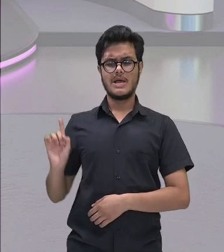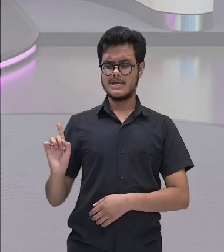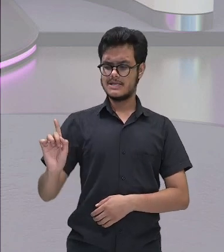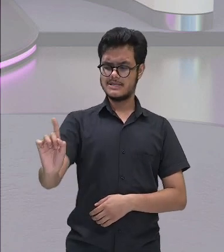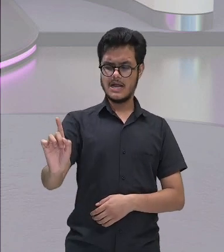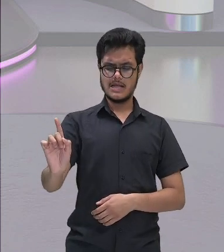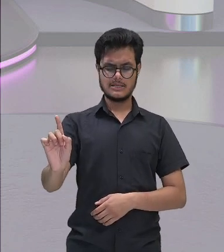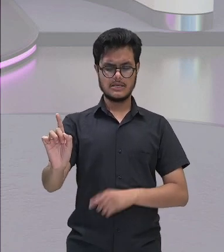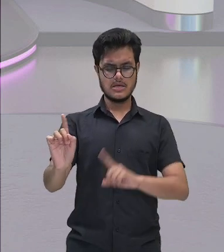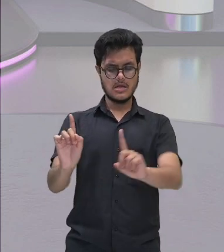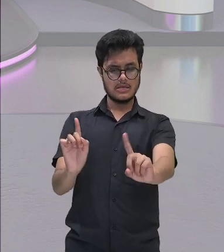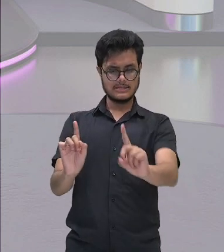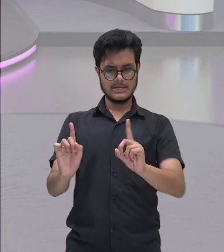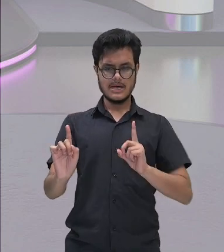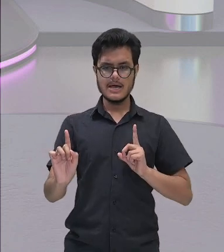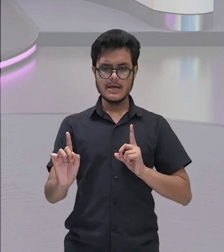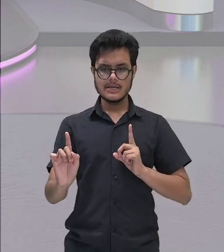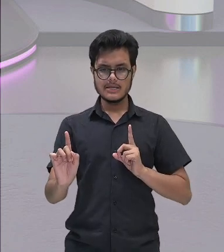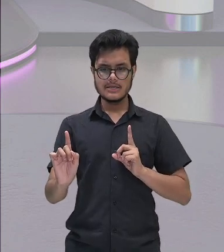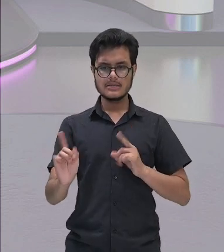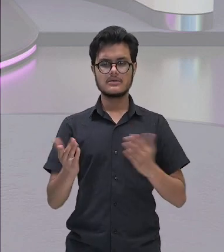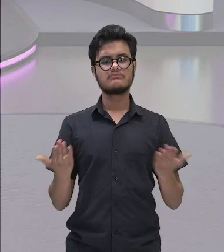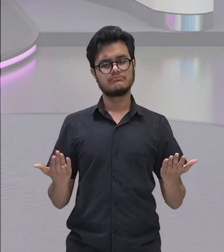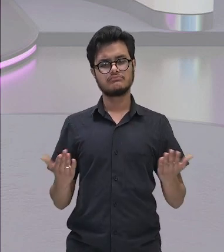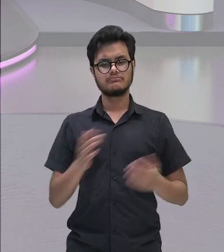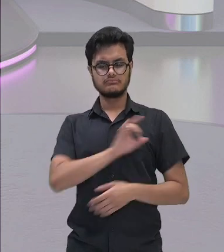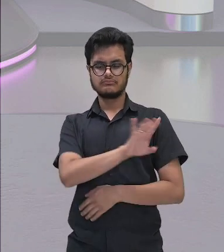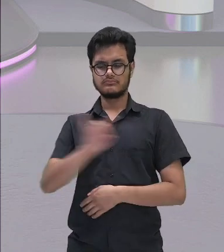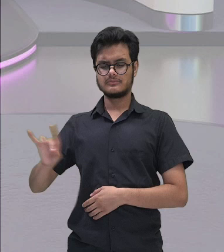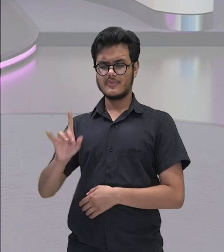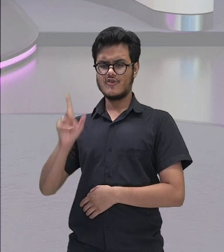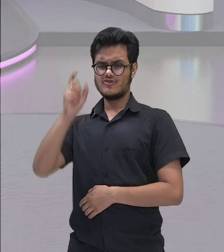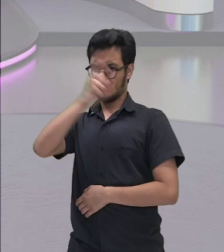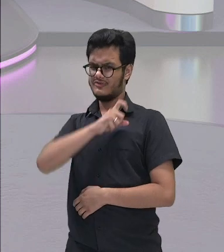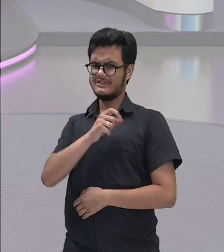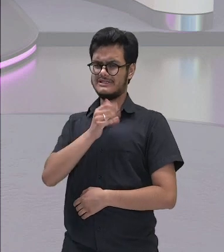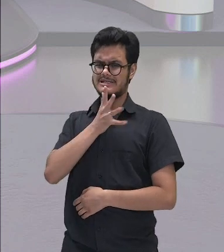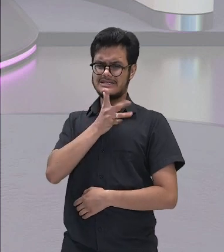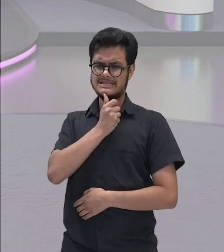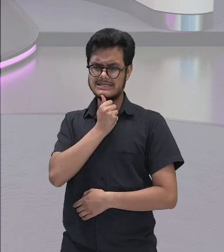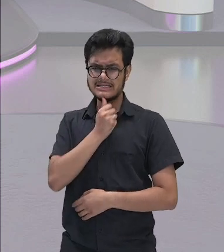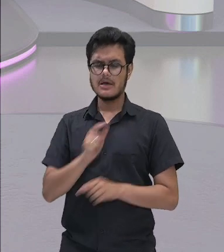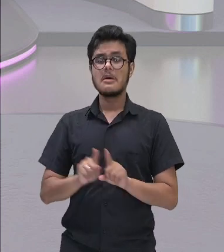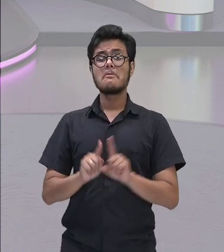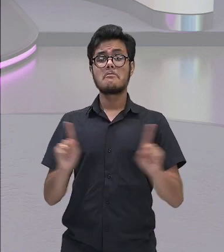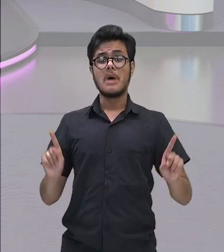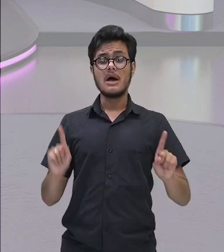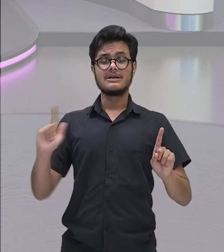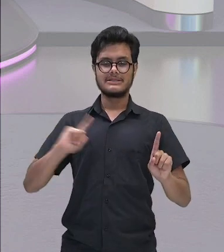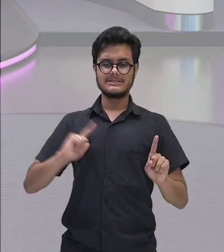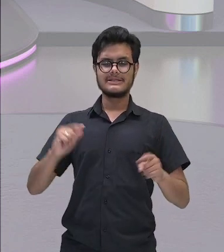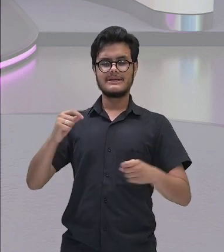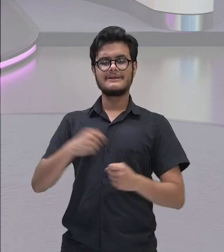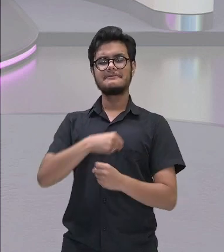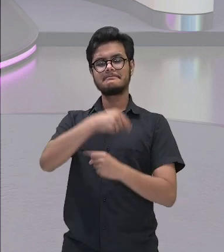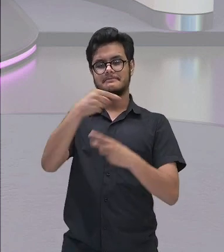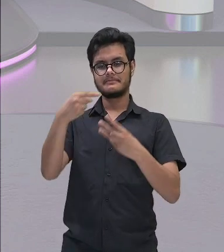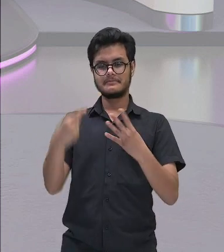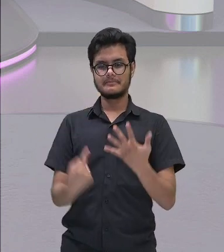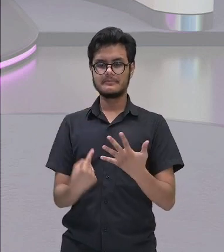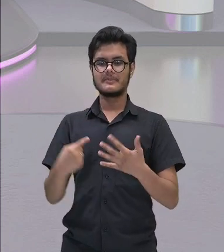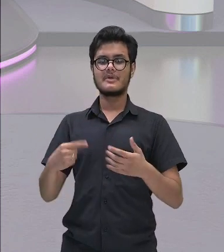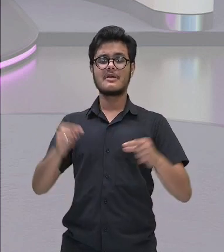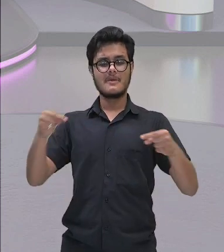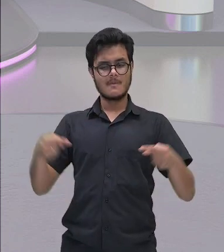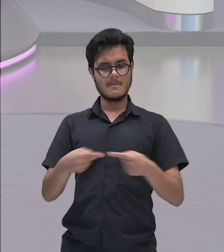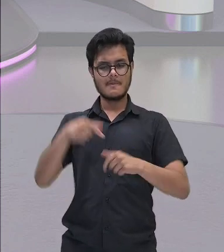quantas saídas porta por porta a gente vai demorar um pouquinho não é mas aí a gente usa a análise combinatória